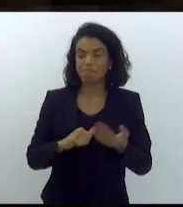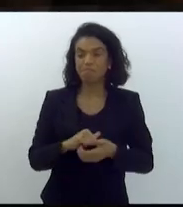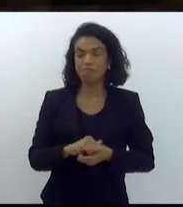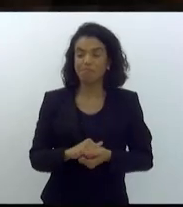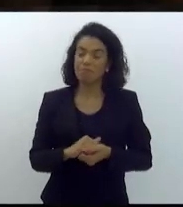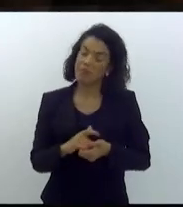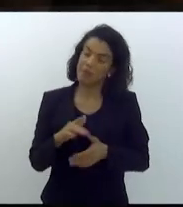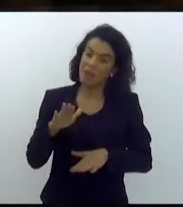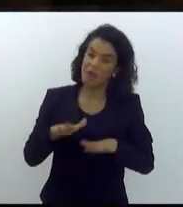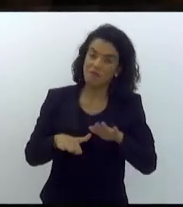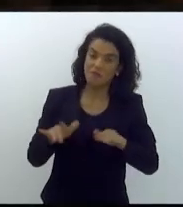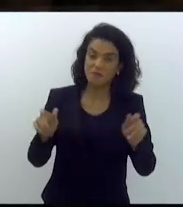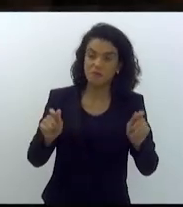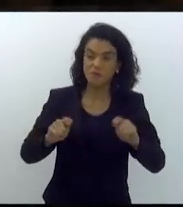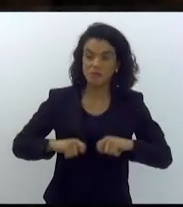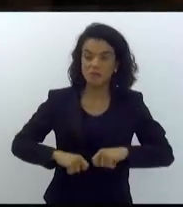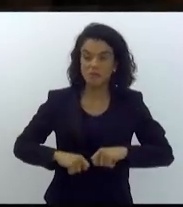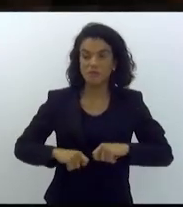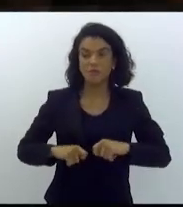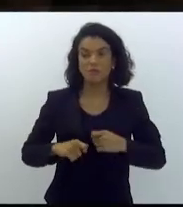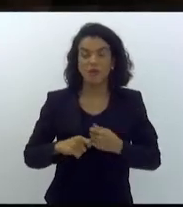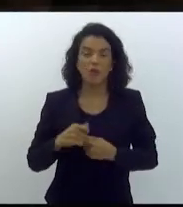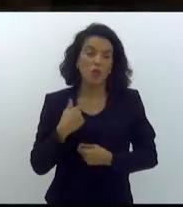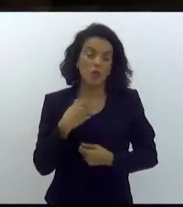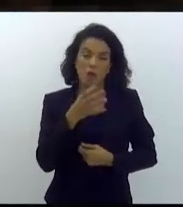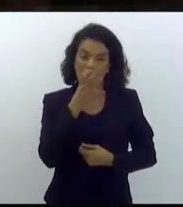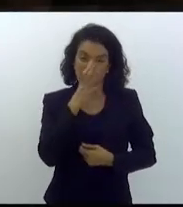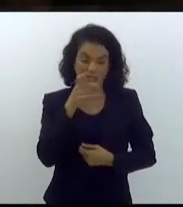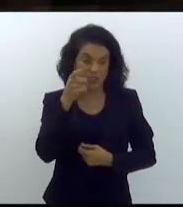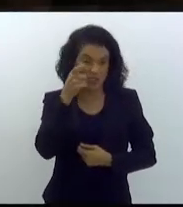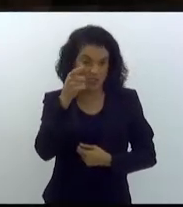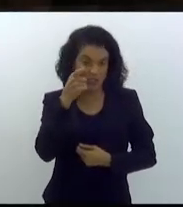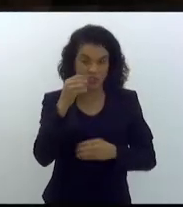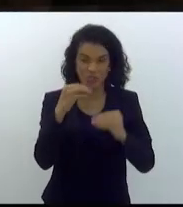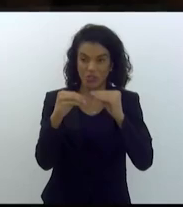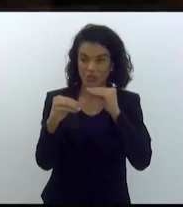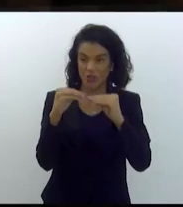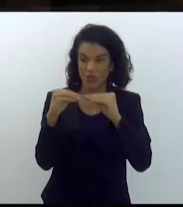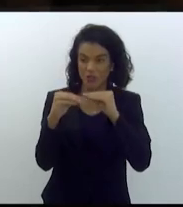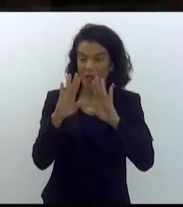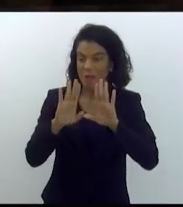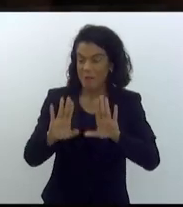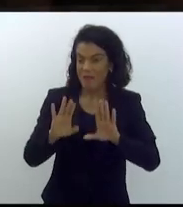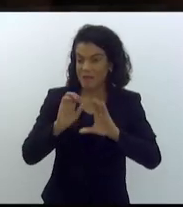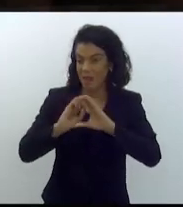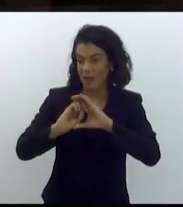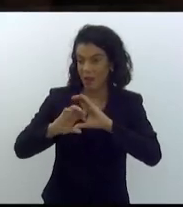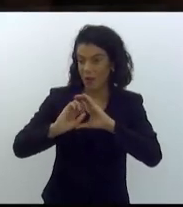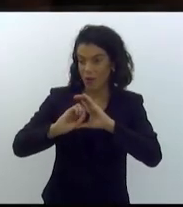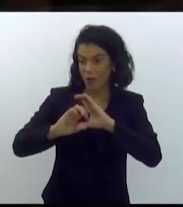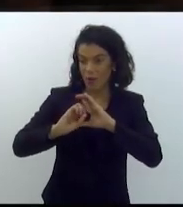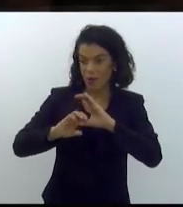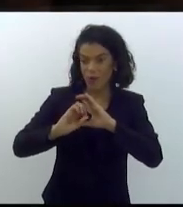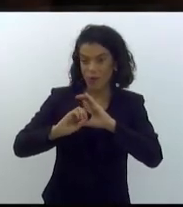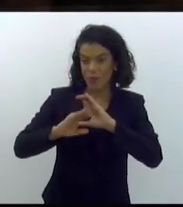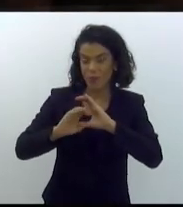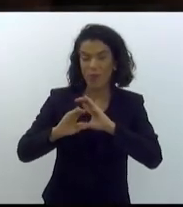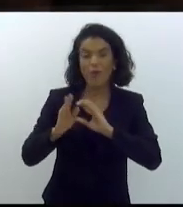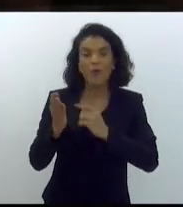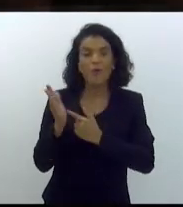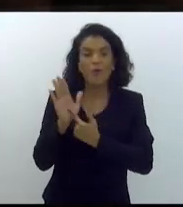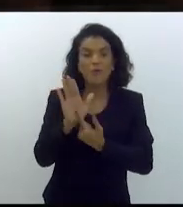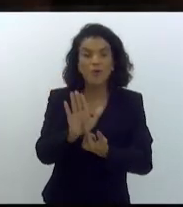Possivelmente não vê novela mas a Rede Globo apresentou o último